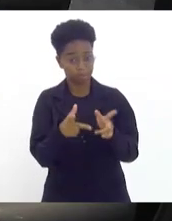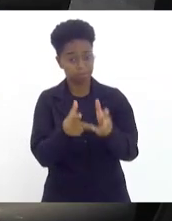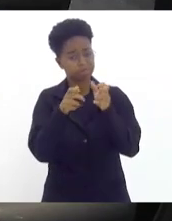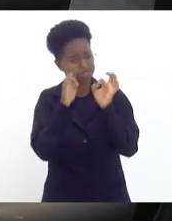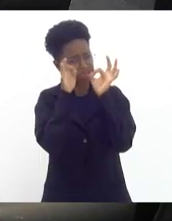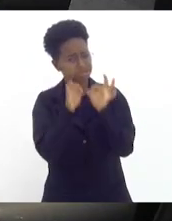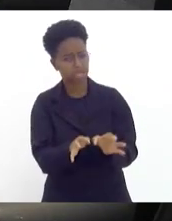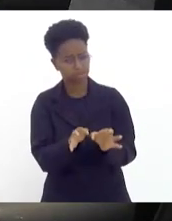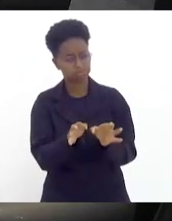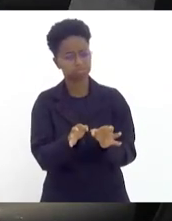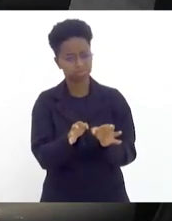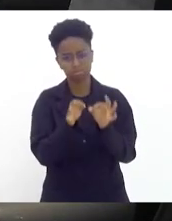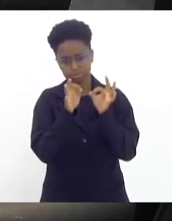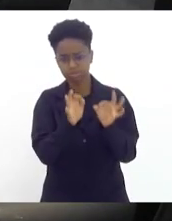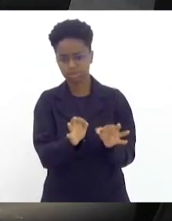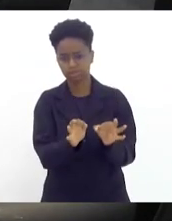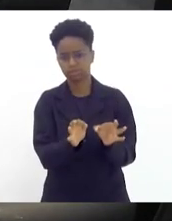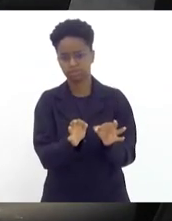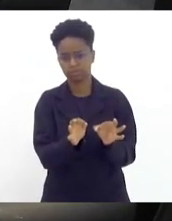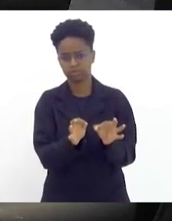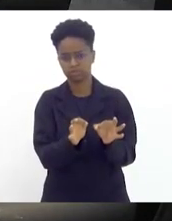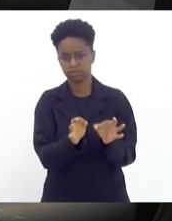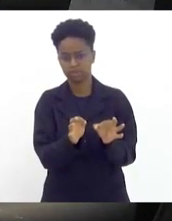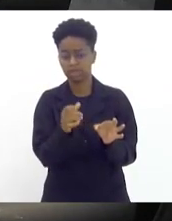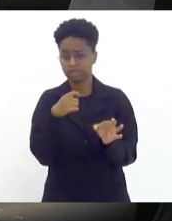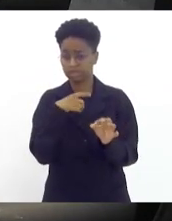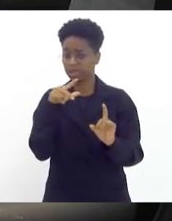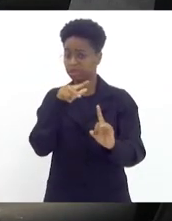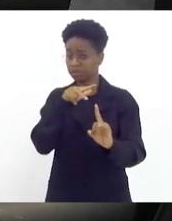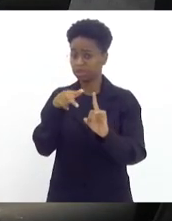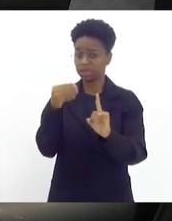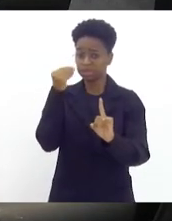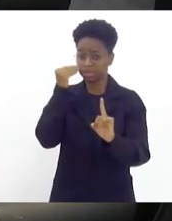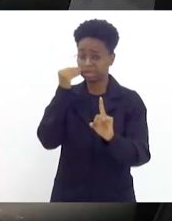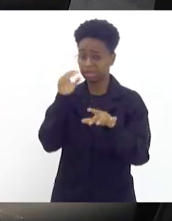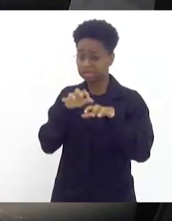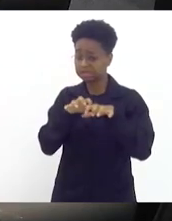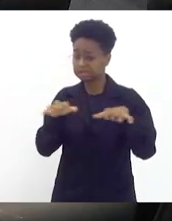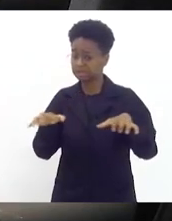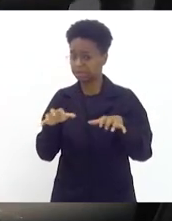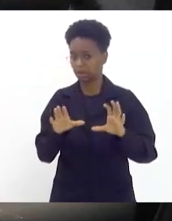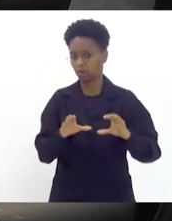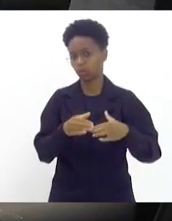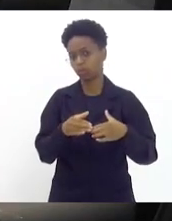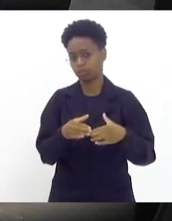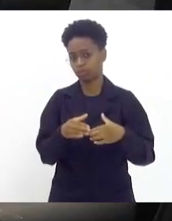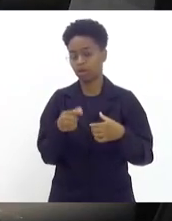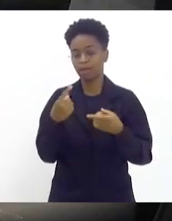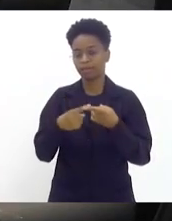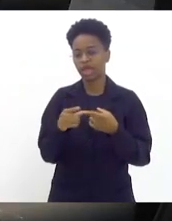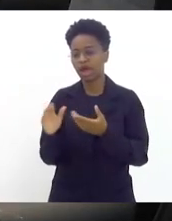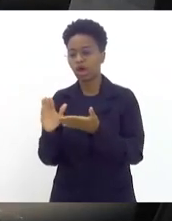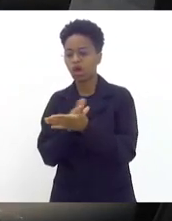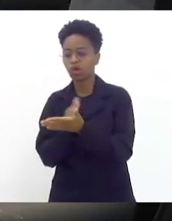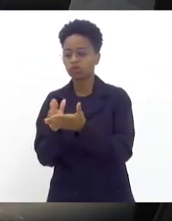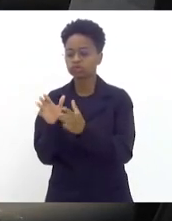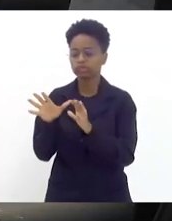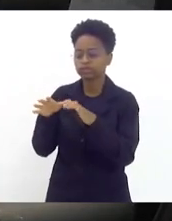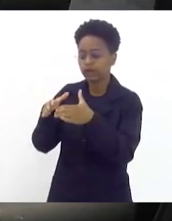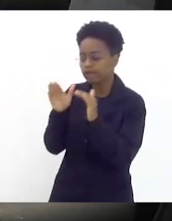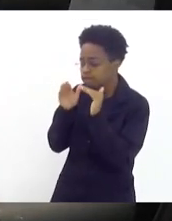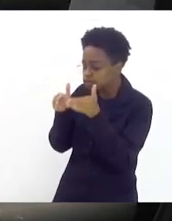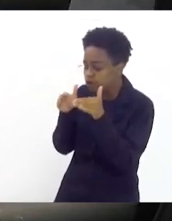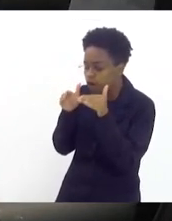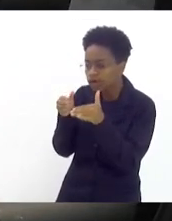concreta e correta há uma perspectiva de tentar dividir a categoria Quando pega alguns e faz